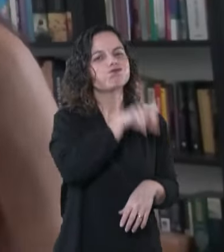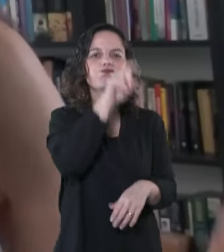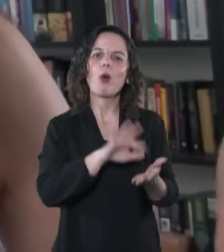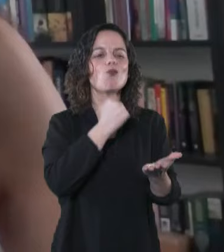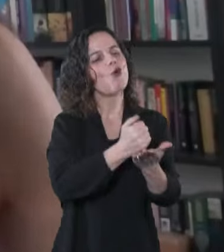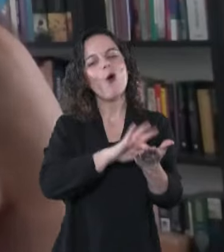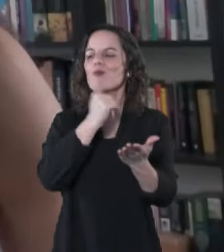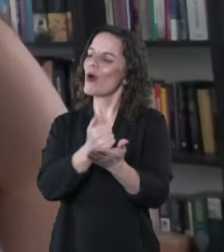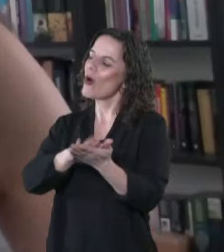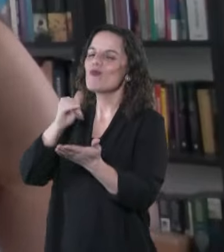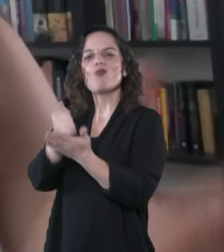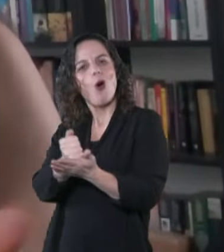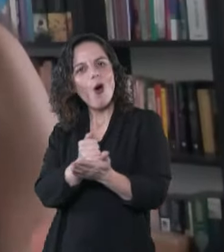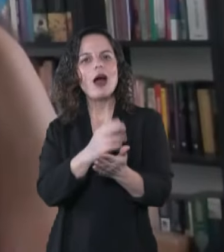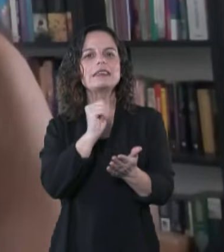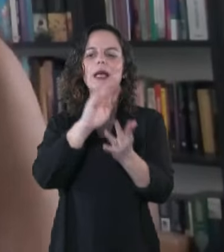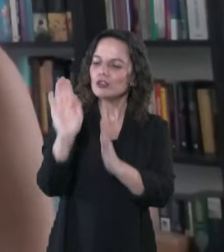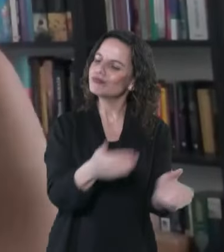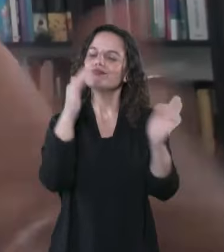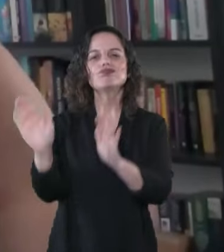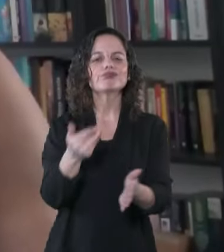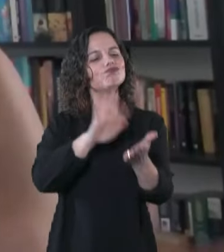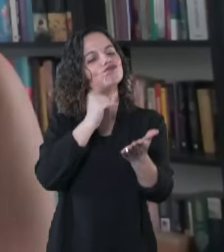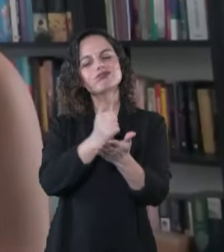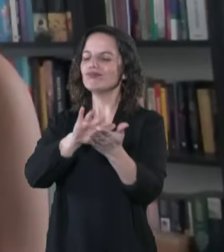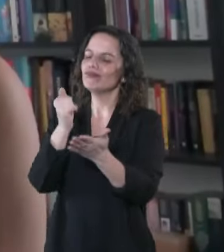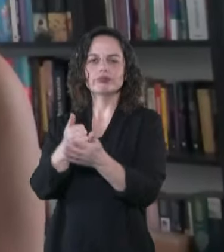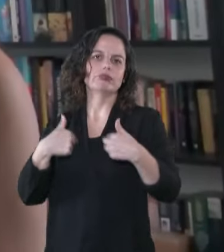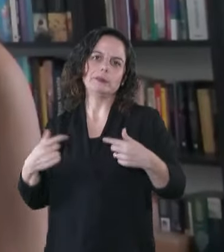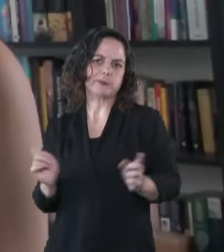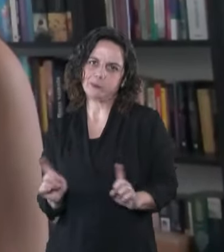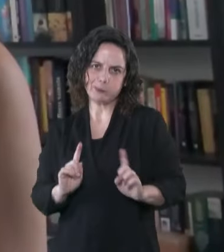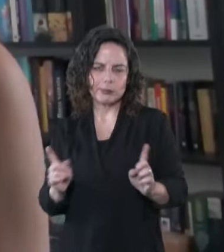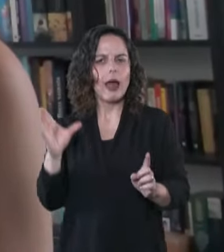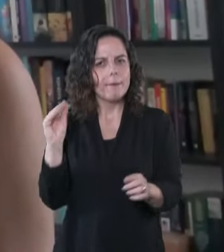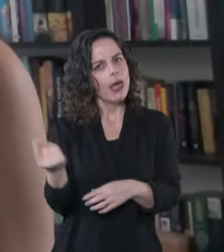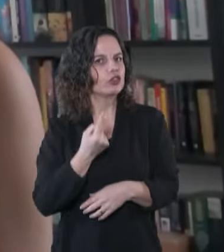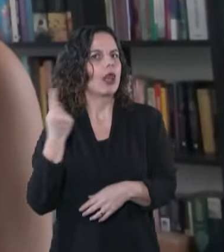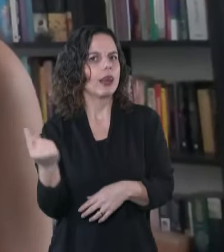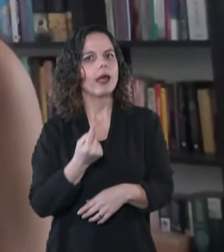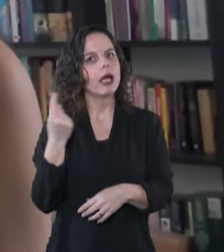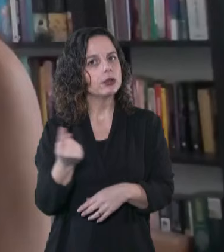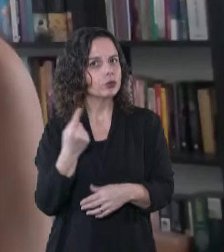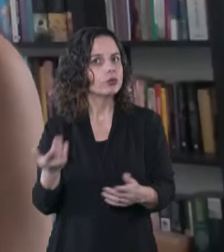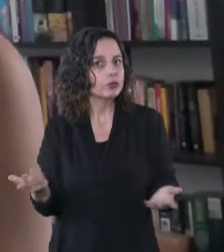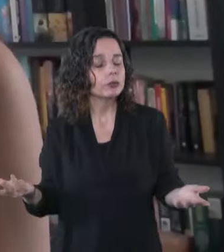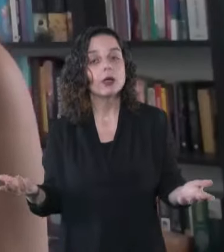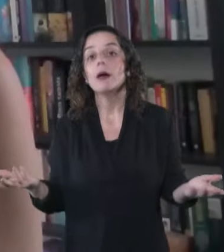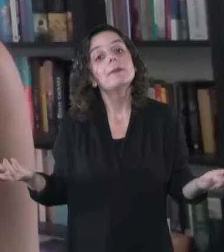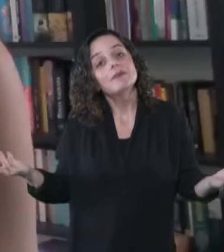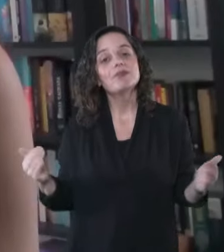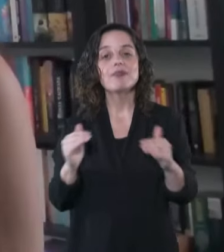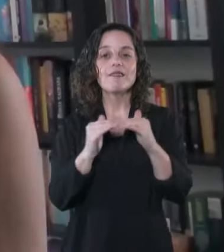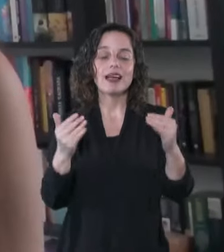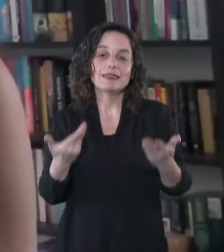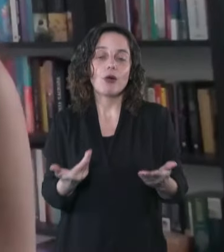cadeiras todas, por exemplo, o semestre, as cadeiras todas desse semestre. Vai ser mais lentamente, Mas pronto, estou numa fase